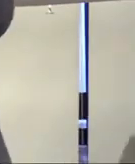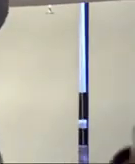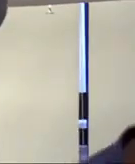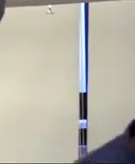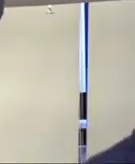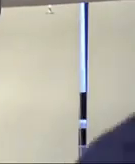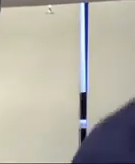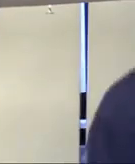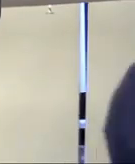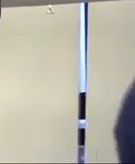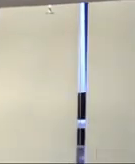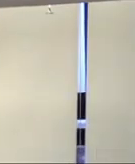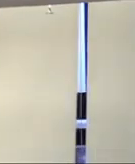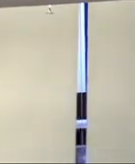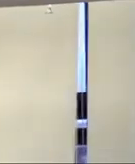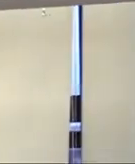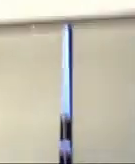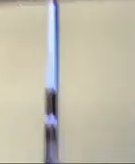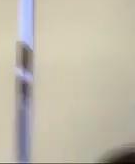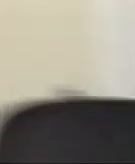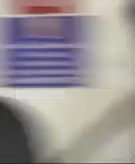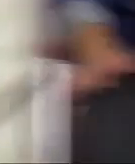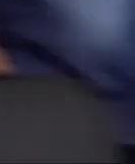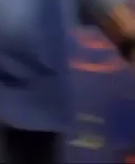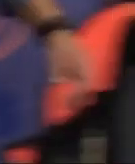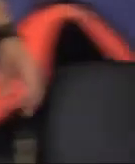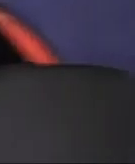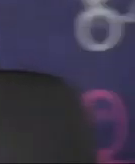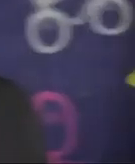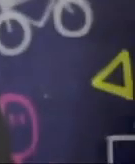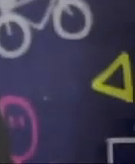companheiro Wagner Santana, o Wagnão.